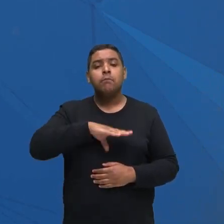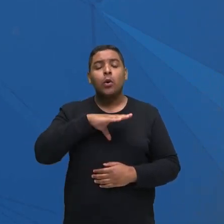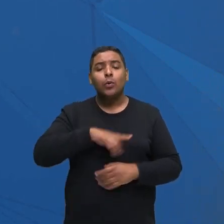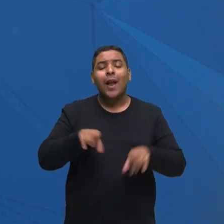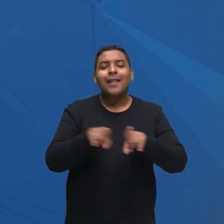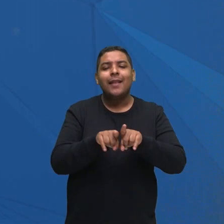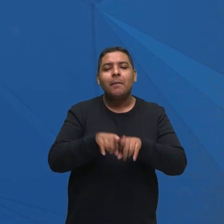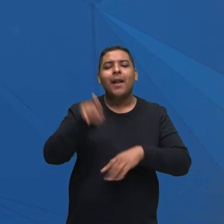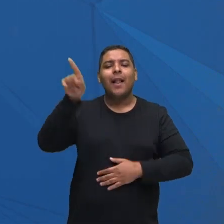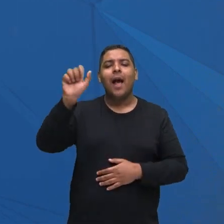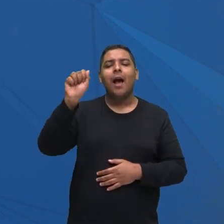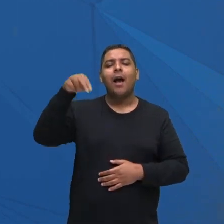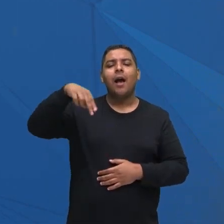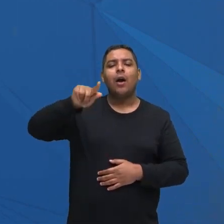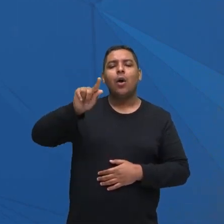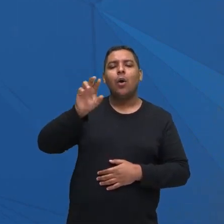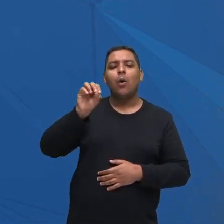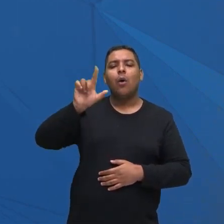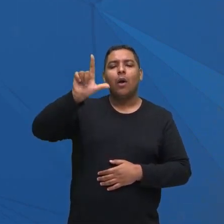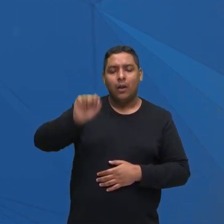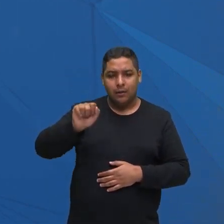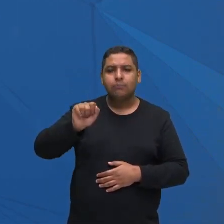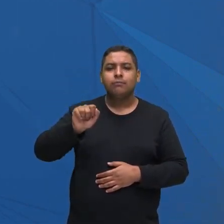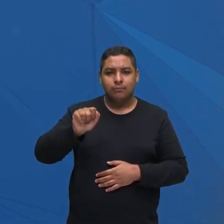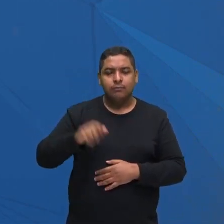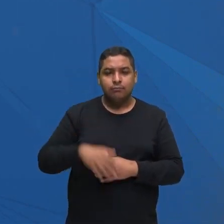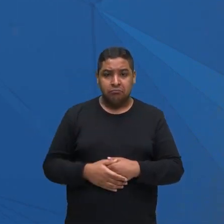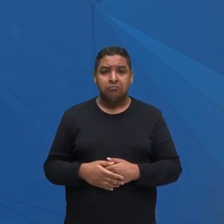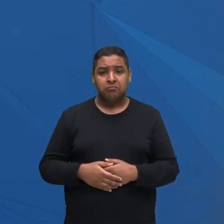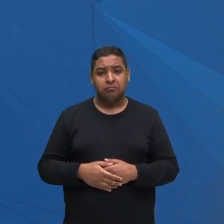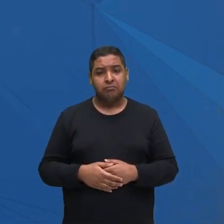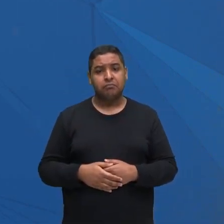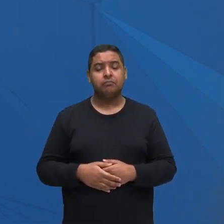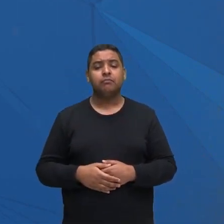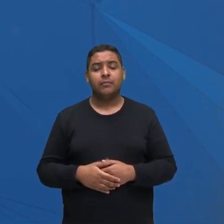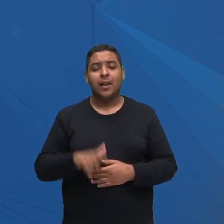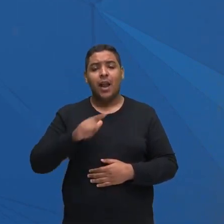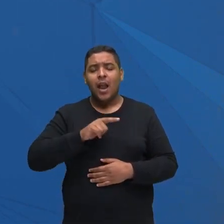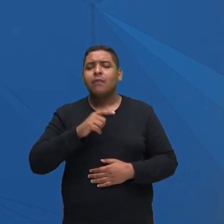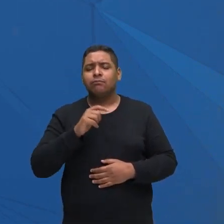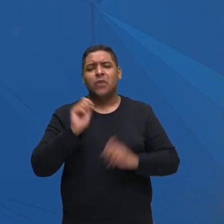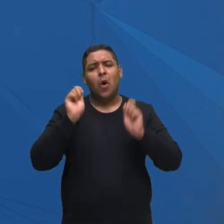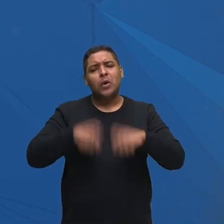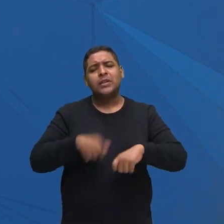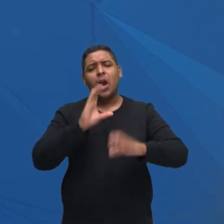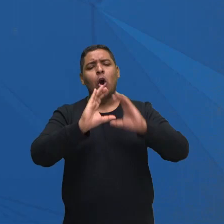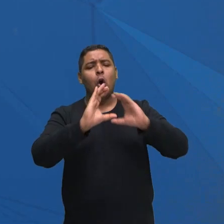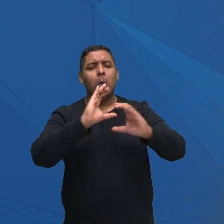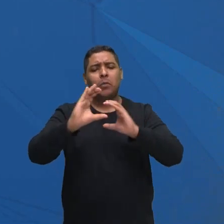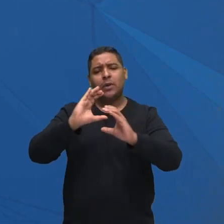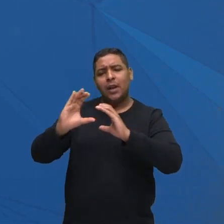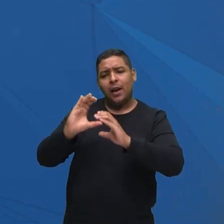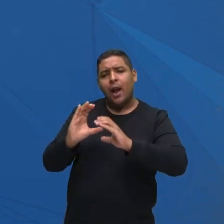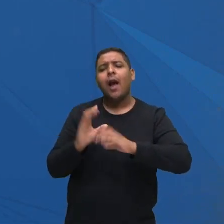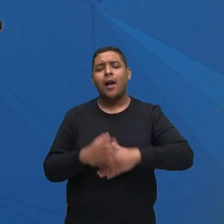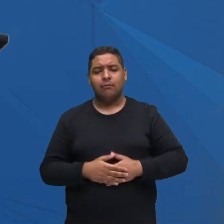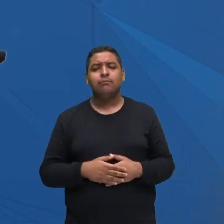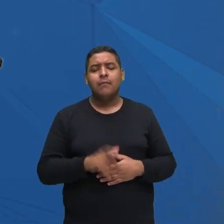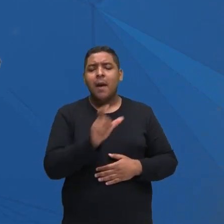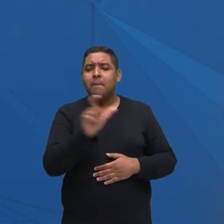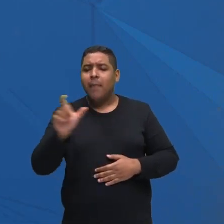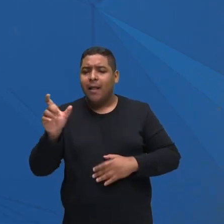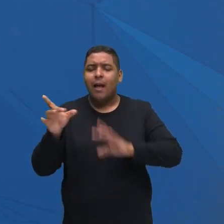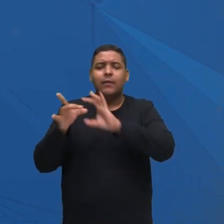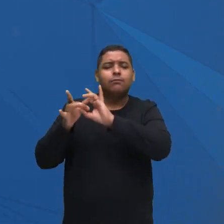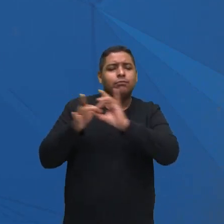mundo fala português, a gente vai entender ali, vai conseguir se comunicar, uma outra palavra a gente consegue fazer uma associação, mas no